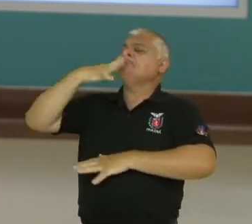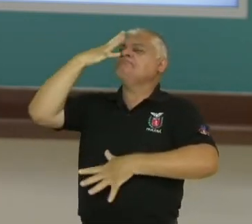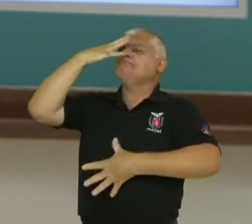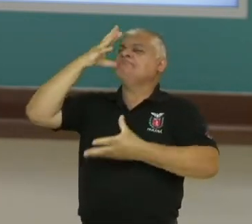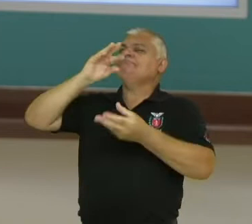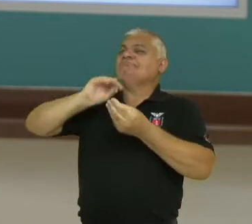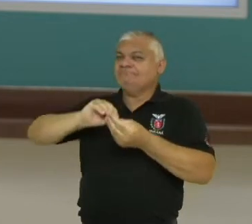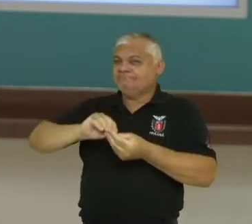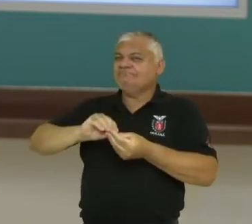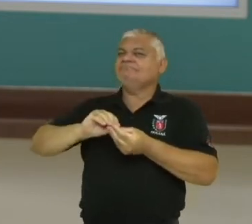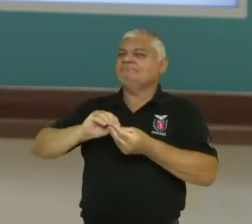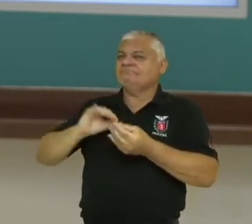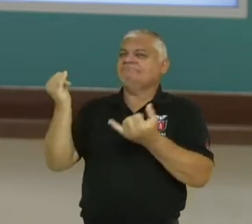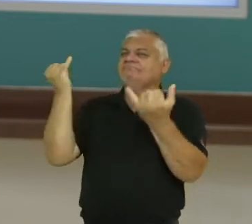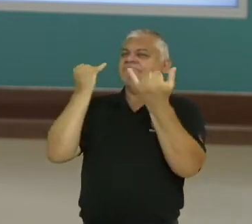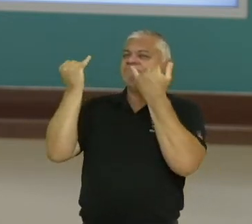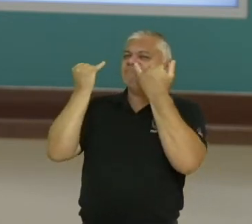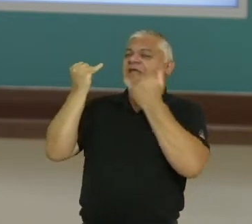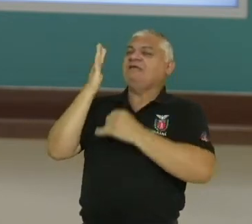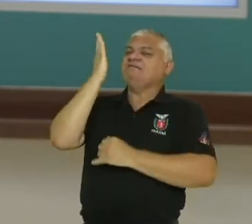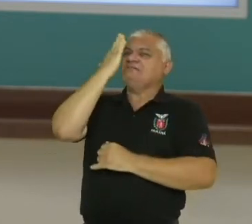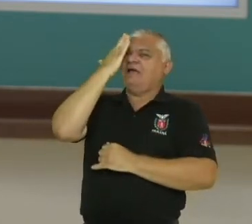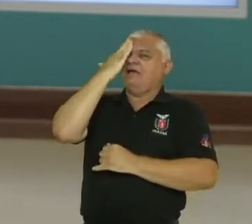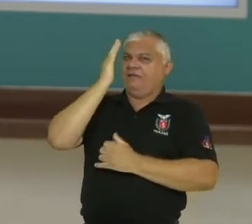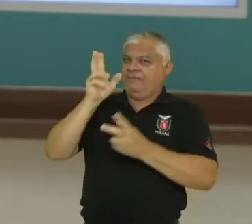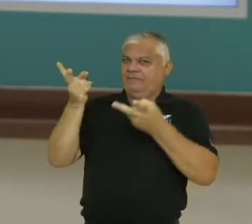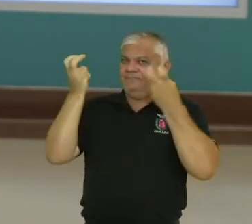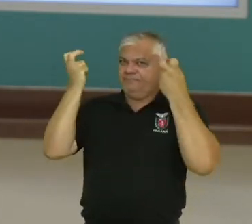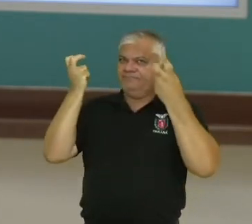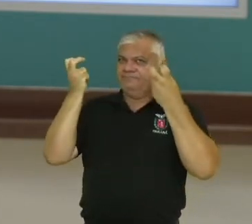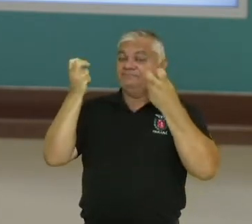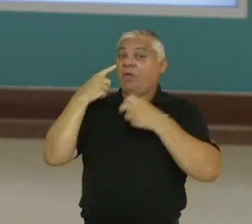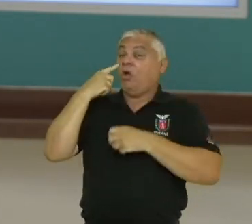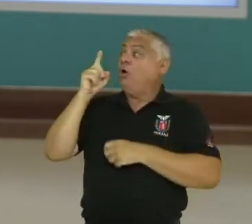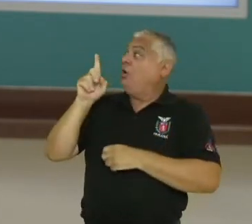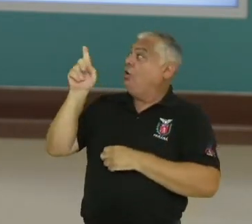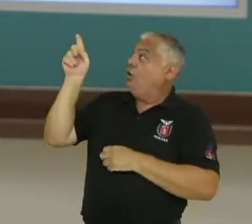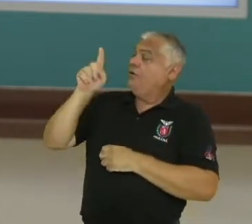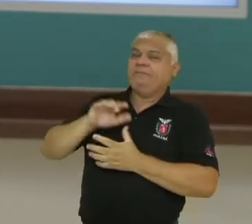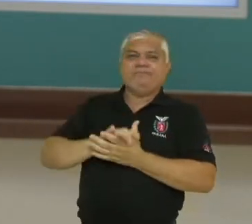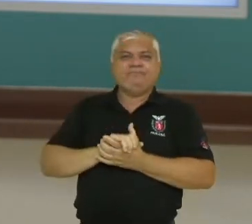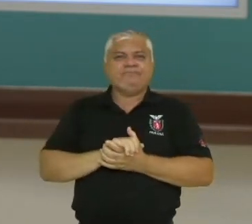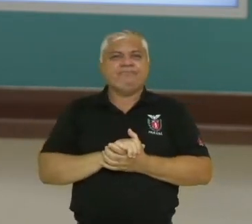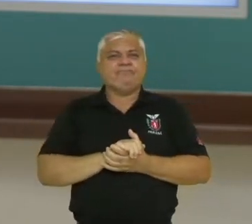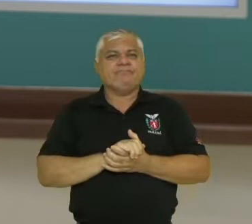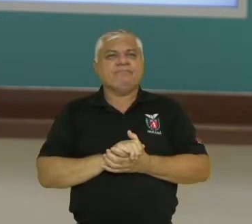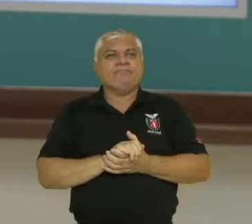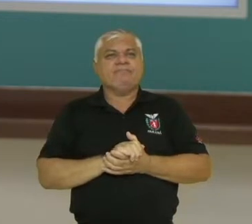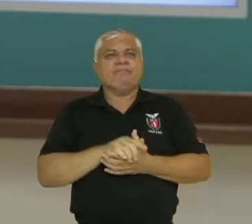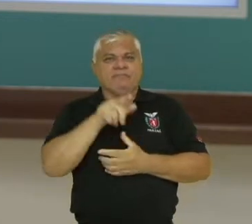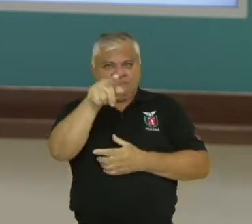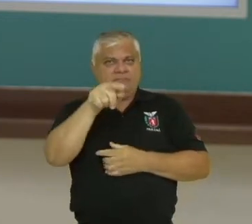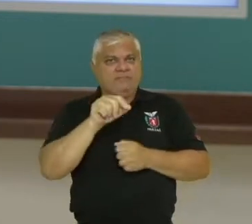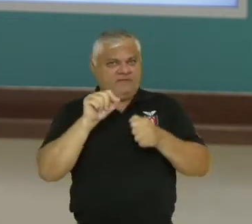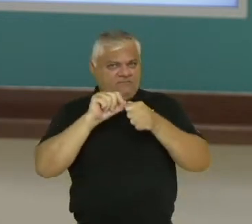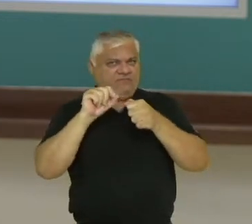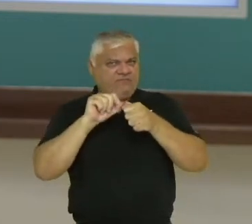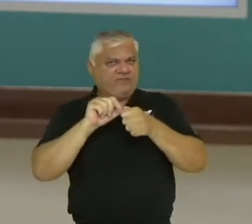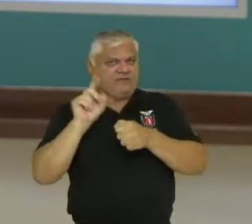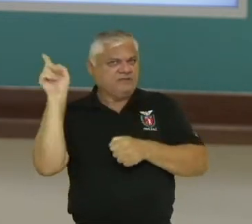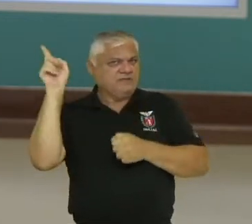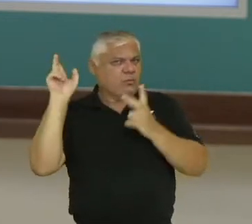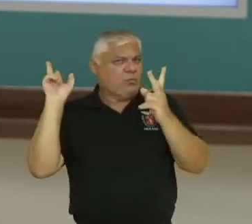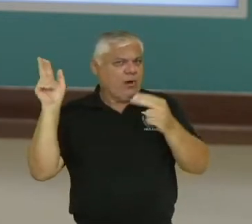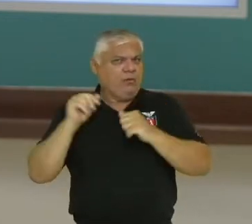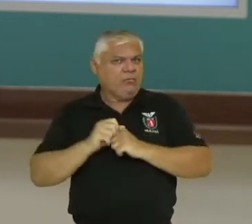ela está falando e entender do que se trata. Então, olhe bem essa situação. Será que você desempenha, você realiza